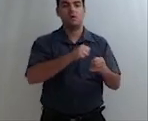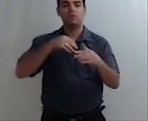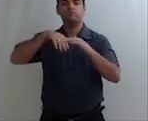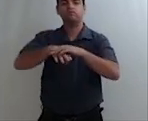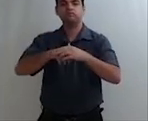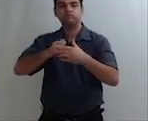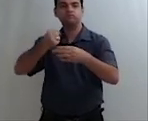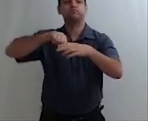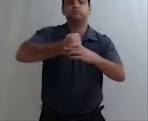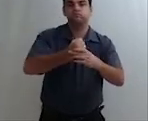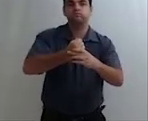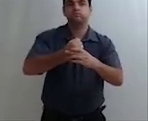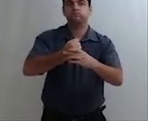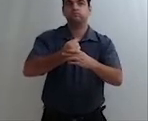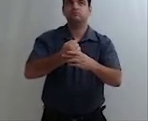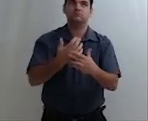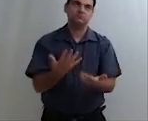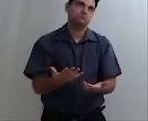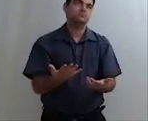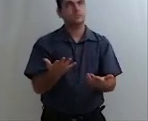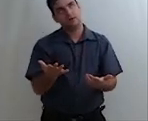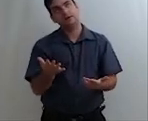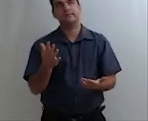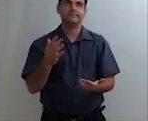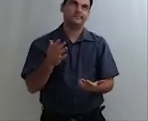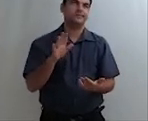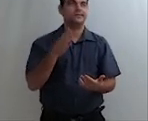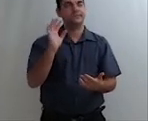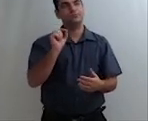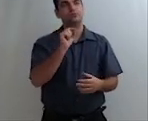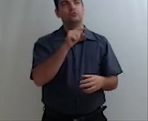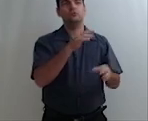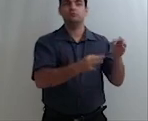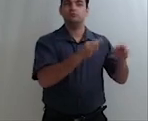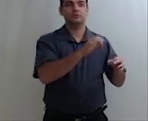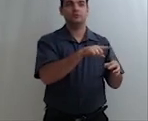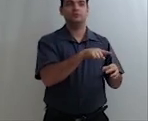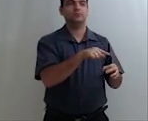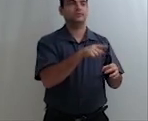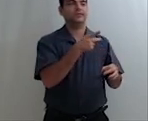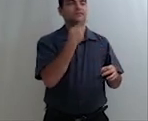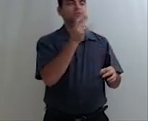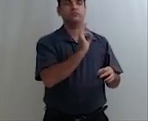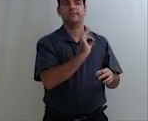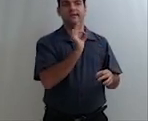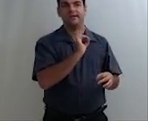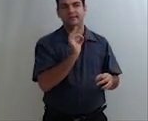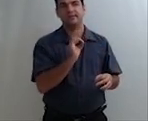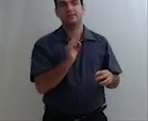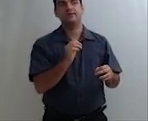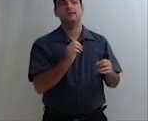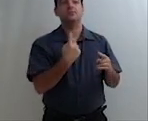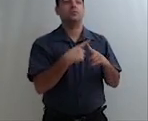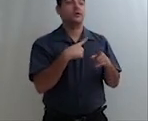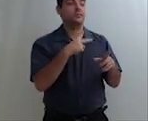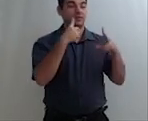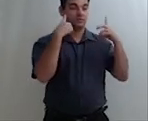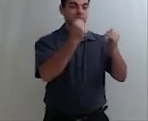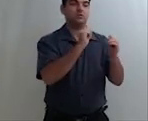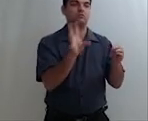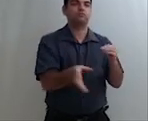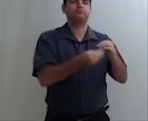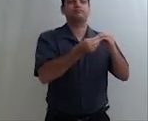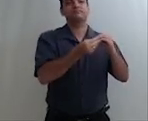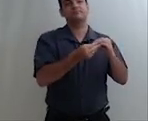Tá certo que o magistrado não não apontou isso o tribunal acabou por complementar e